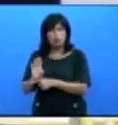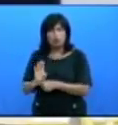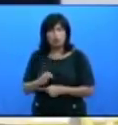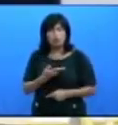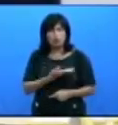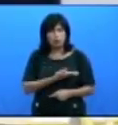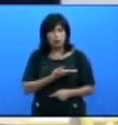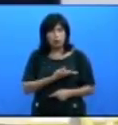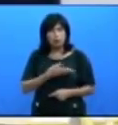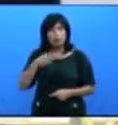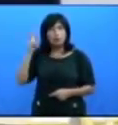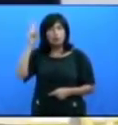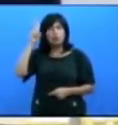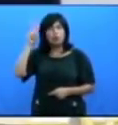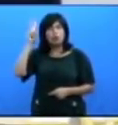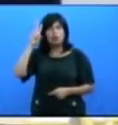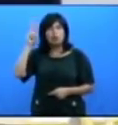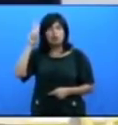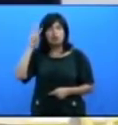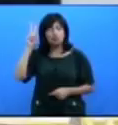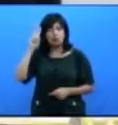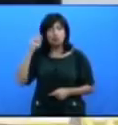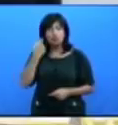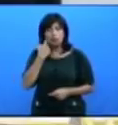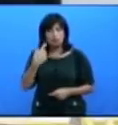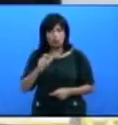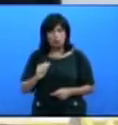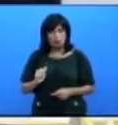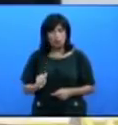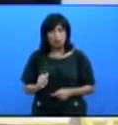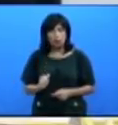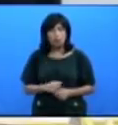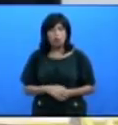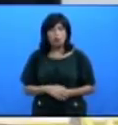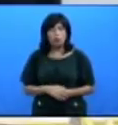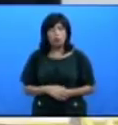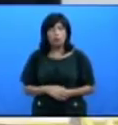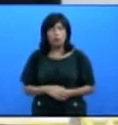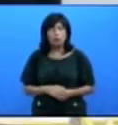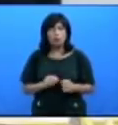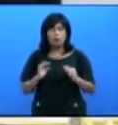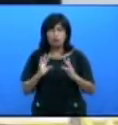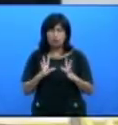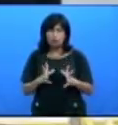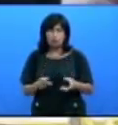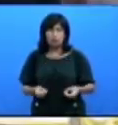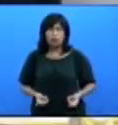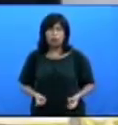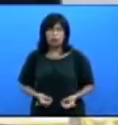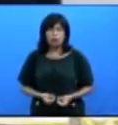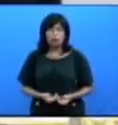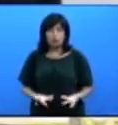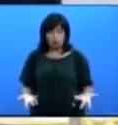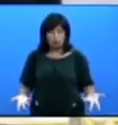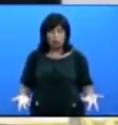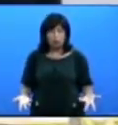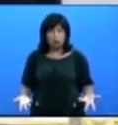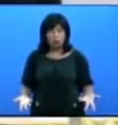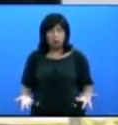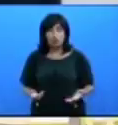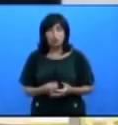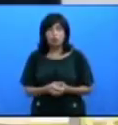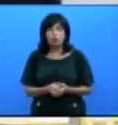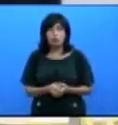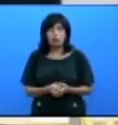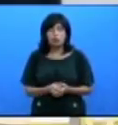Memória Histórica de Araçatuba. Artigo 4º. As despesas decorrentes da execução desta lei correrão por